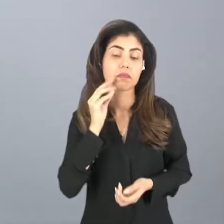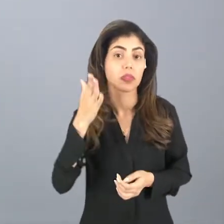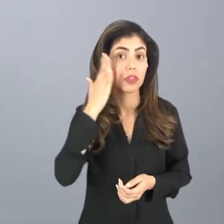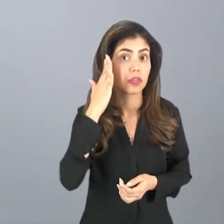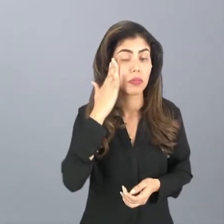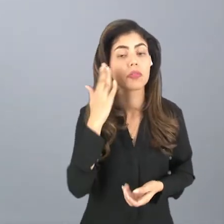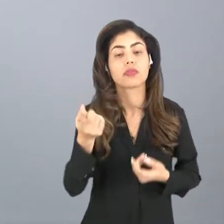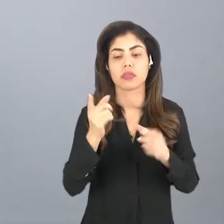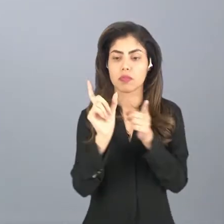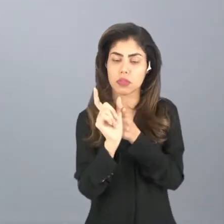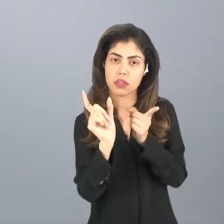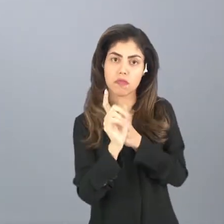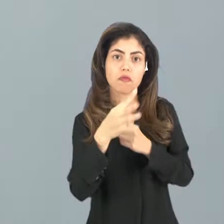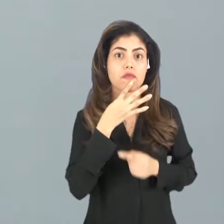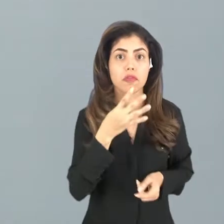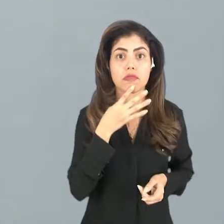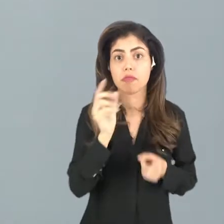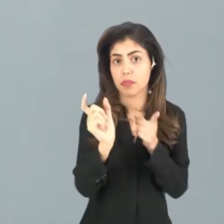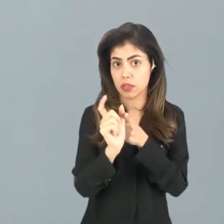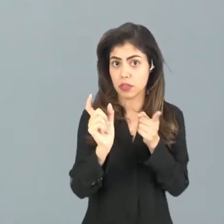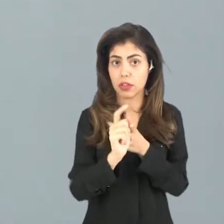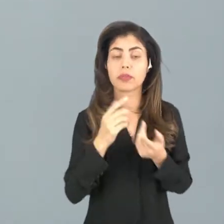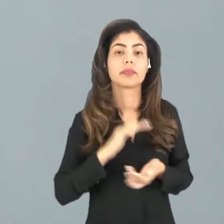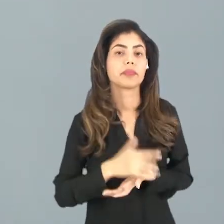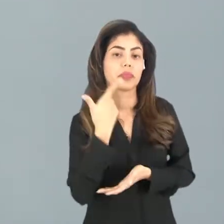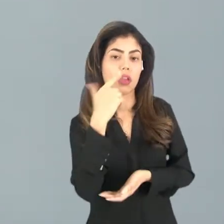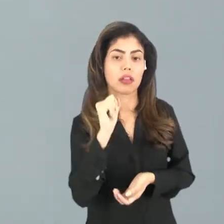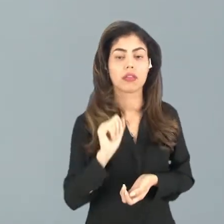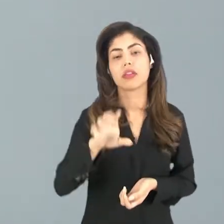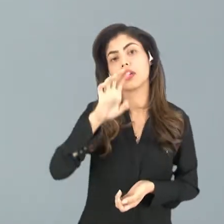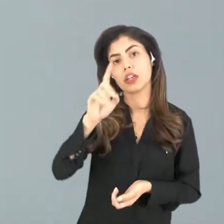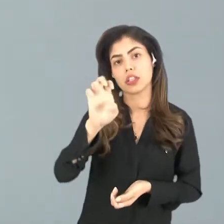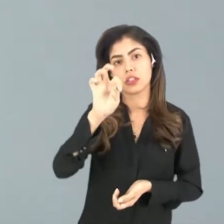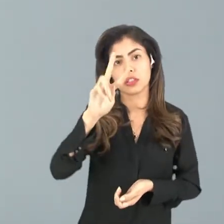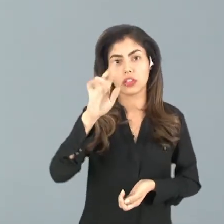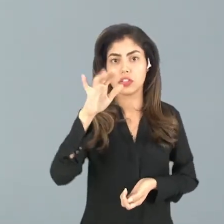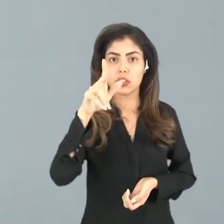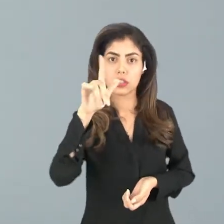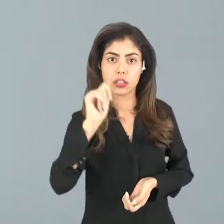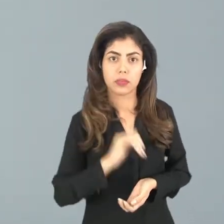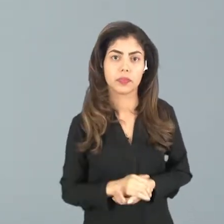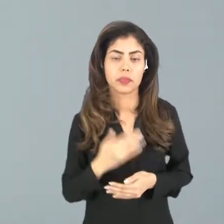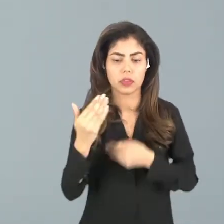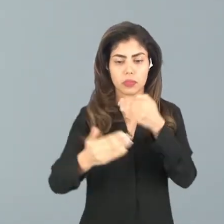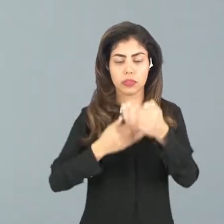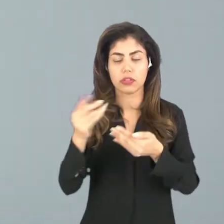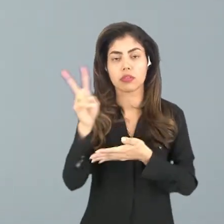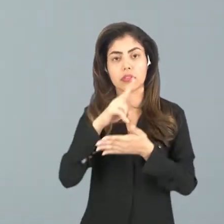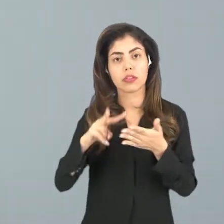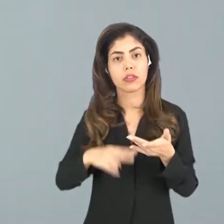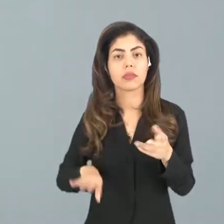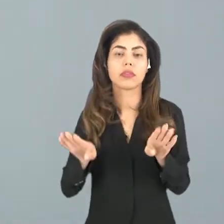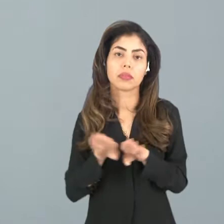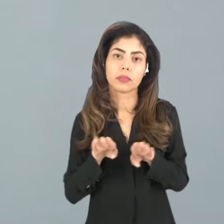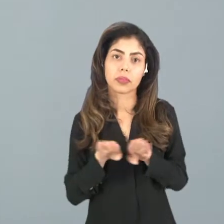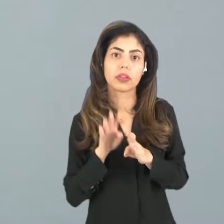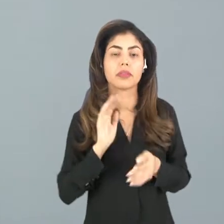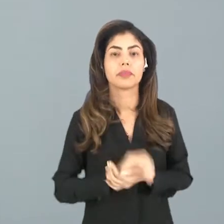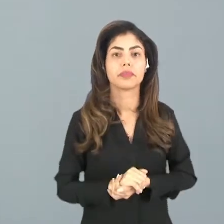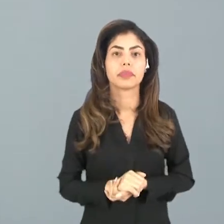de palavras, né, conhecer palavras numa língua estrangeira, certo? Então, esse processo aí de leitura, né,